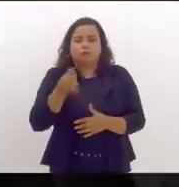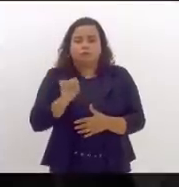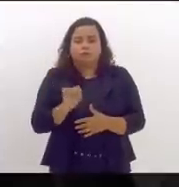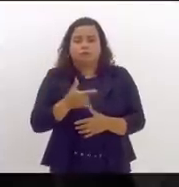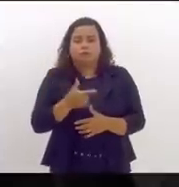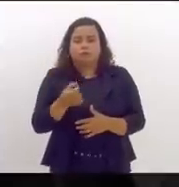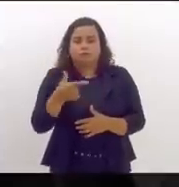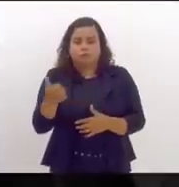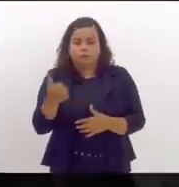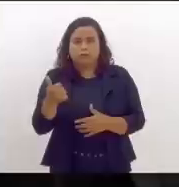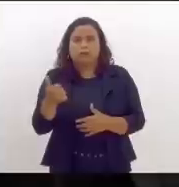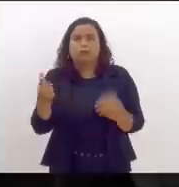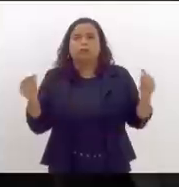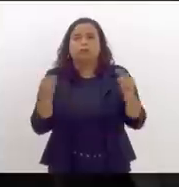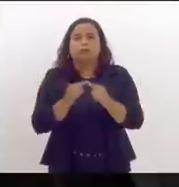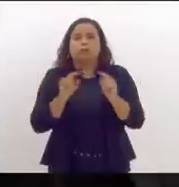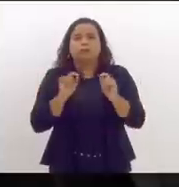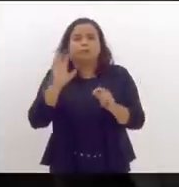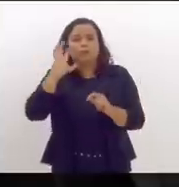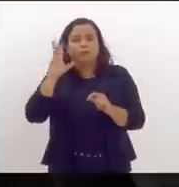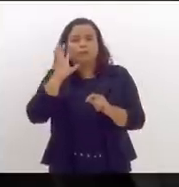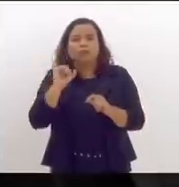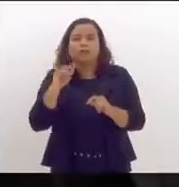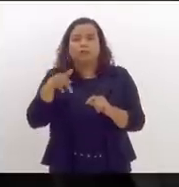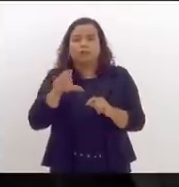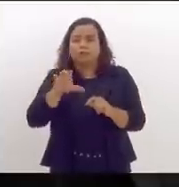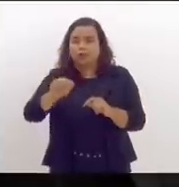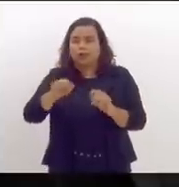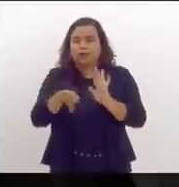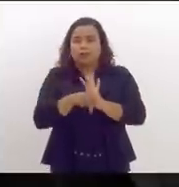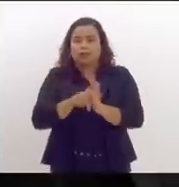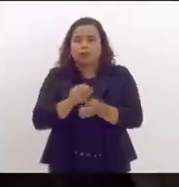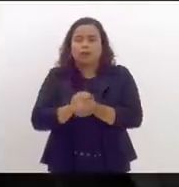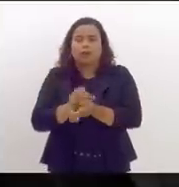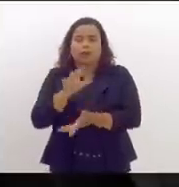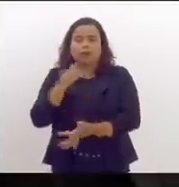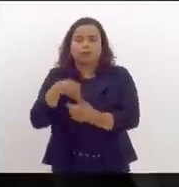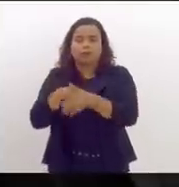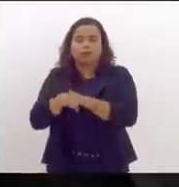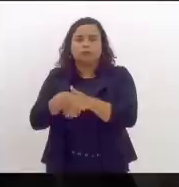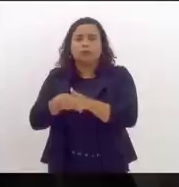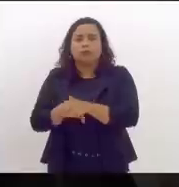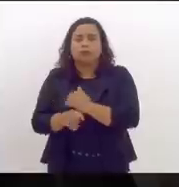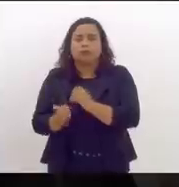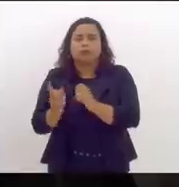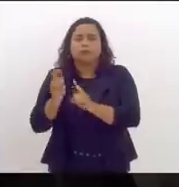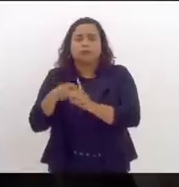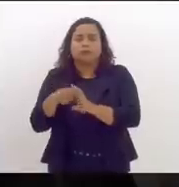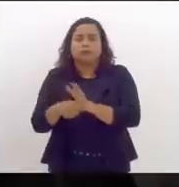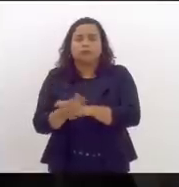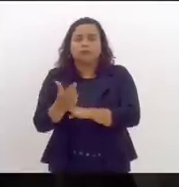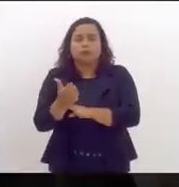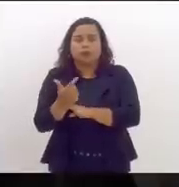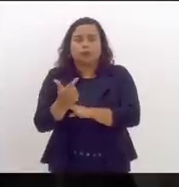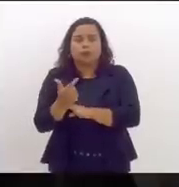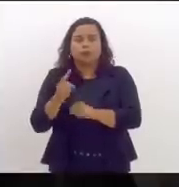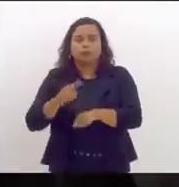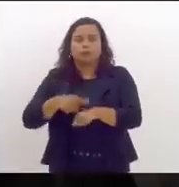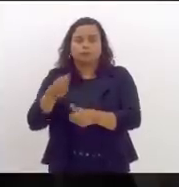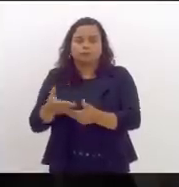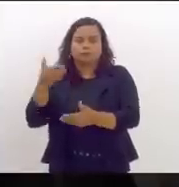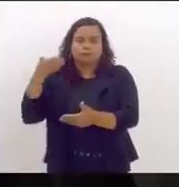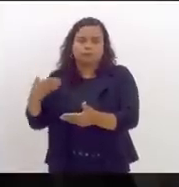de 21 Considerando o IPCA acumulado nos 12 meses imediatamente